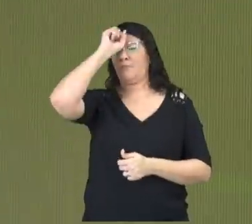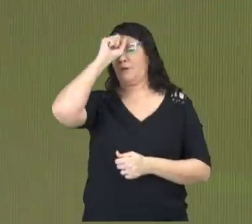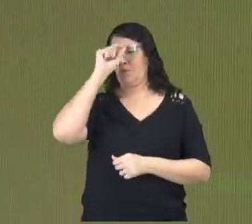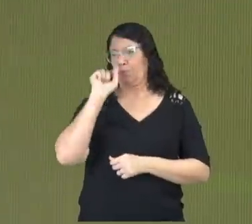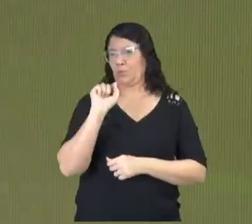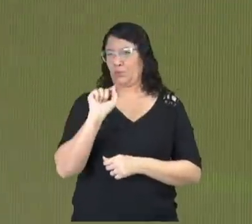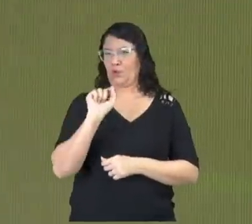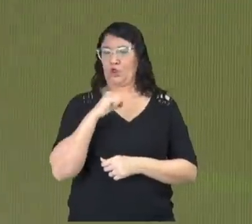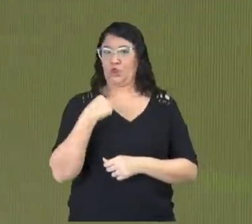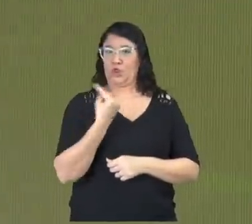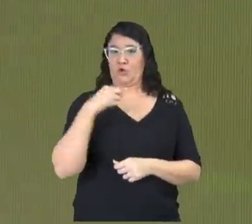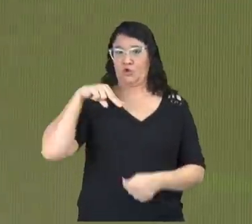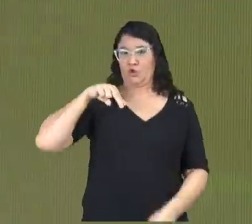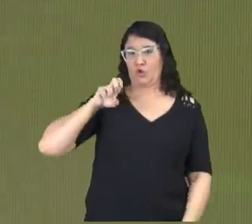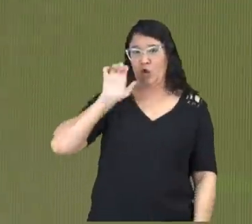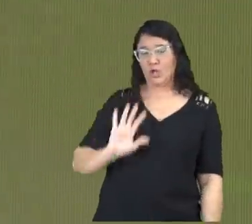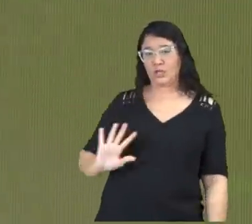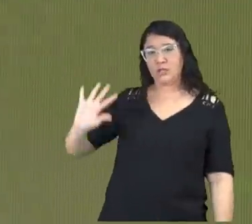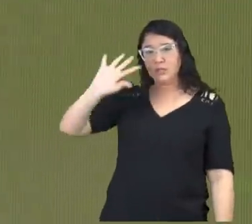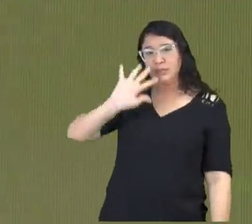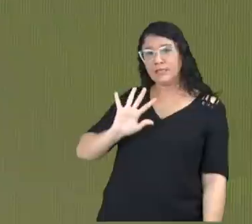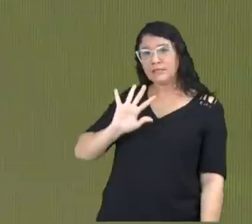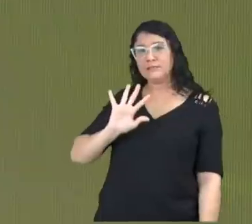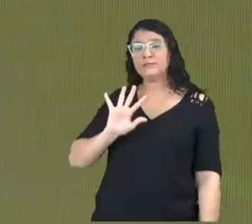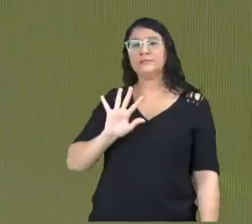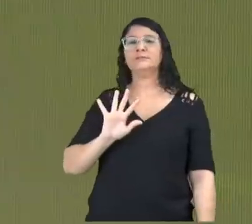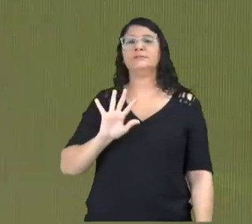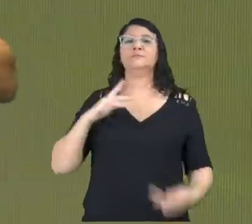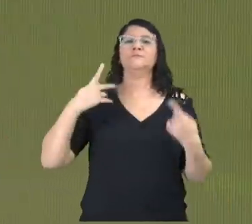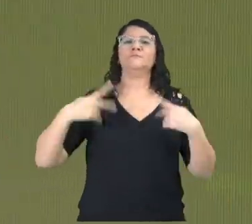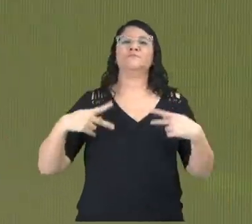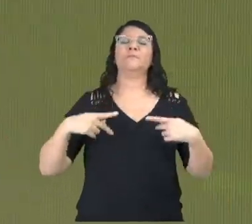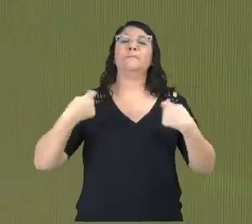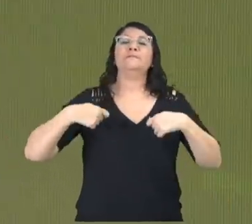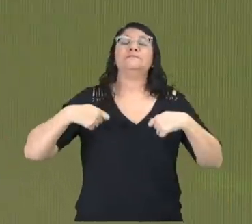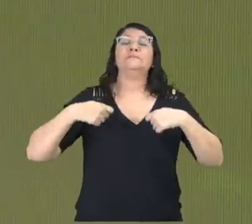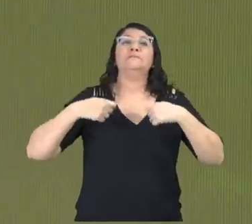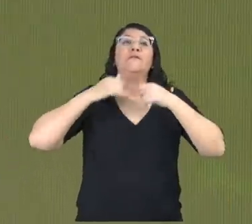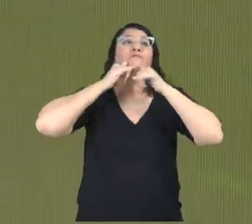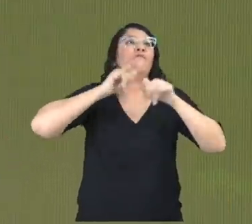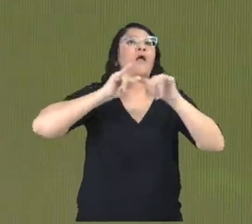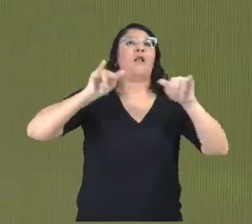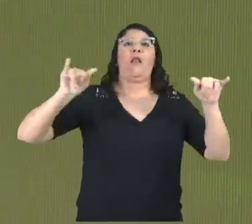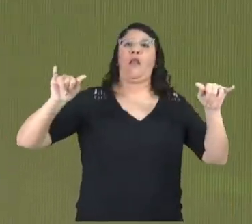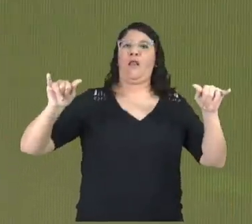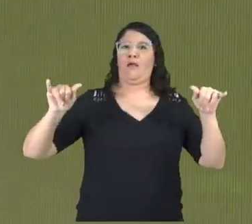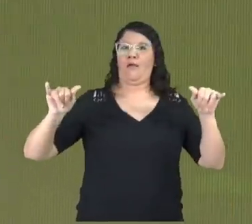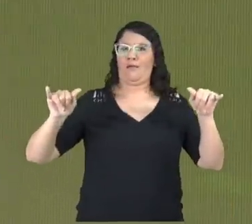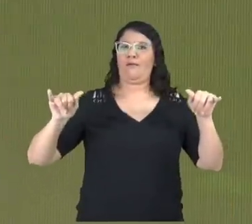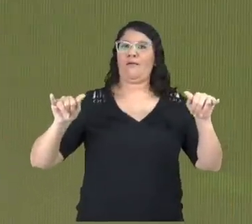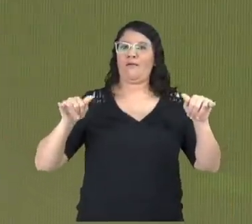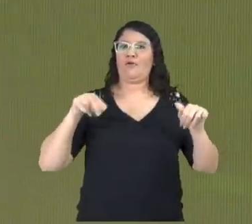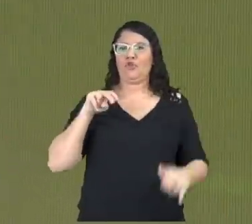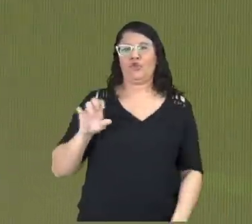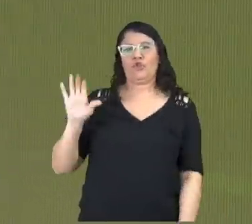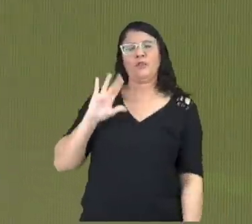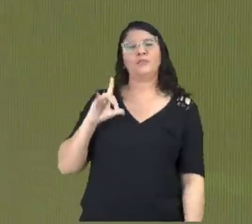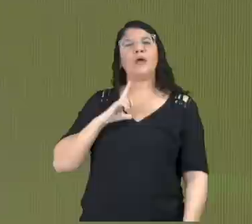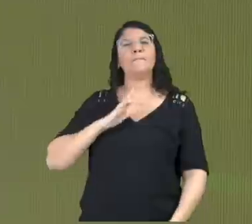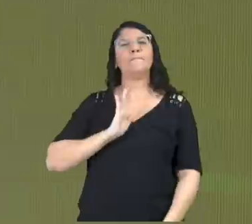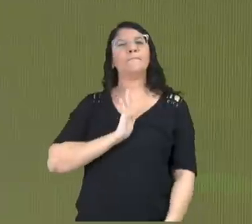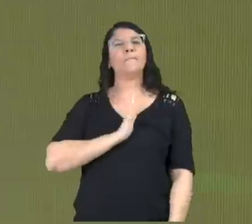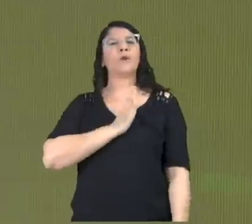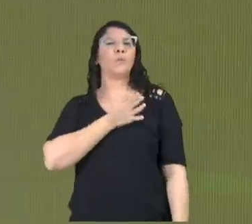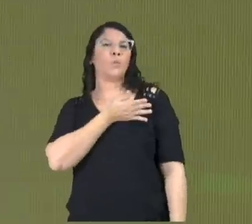nós nordestinos e o Nordeste em si, ele precisa falar mais dele. Existem muitos preconceitos com relação